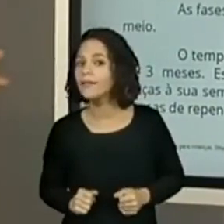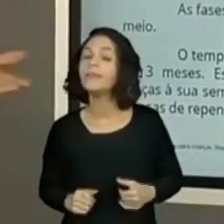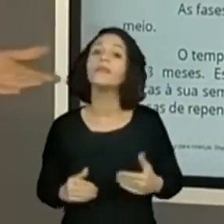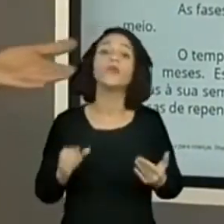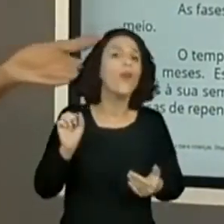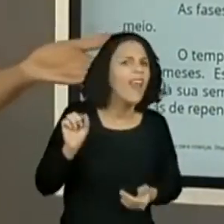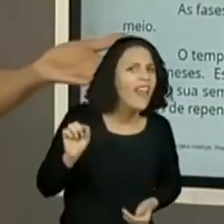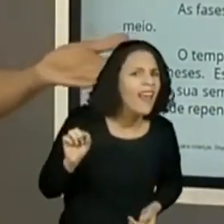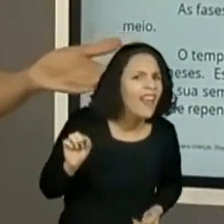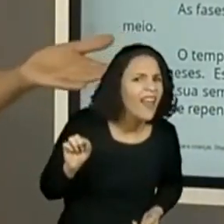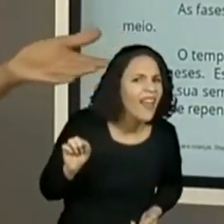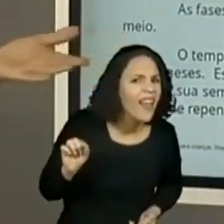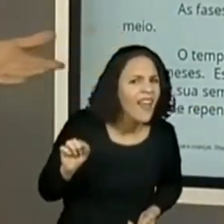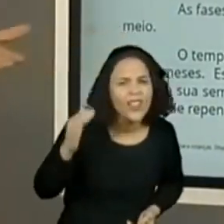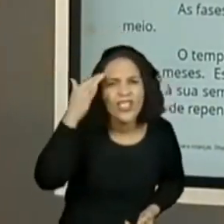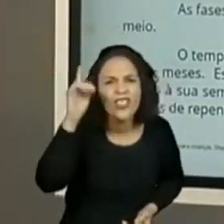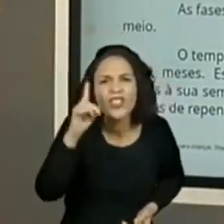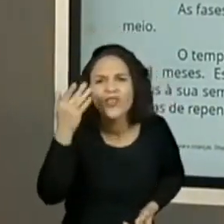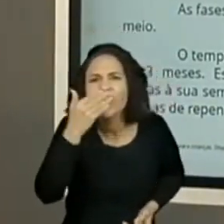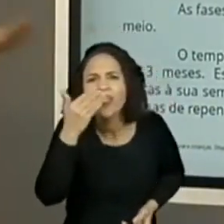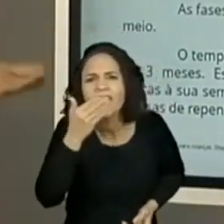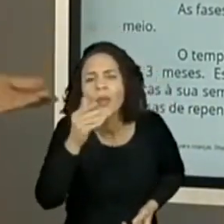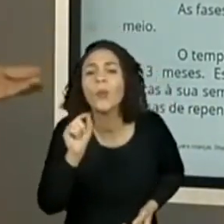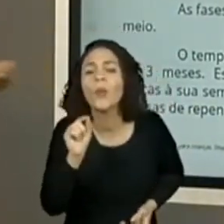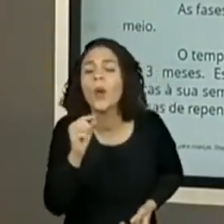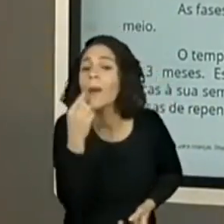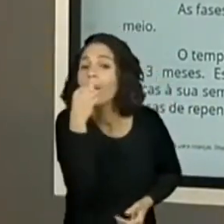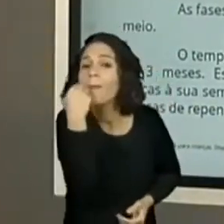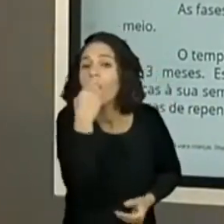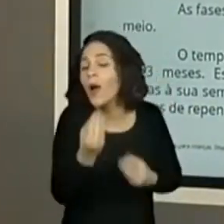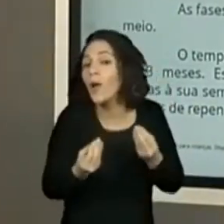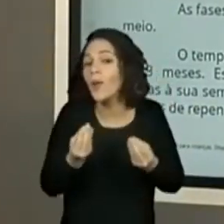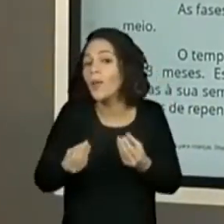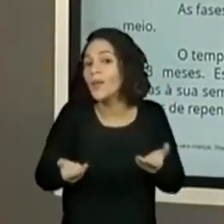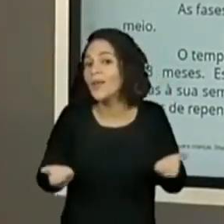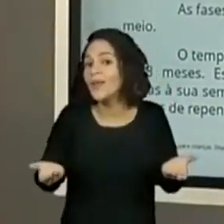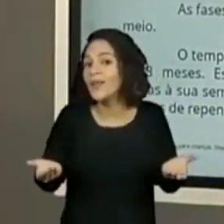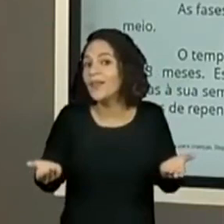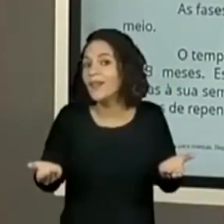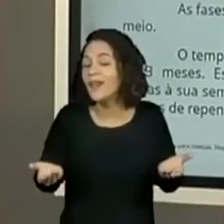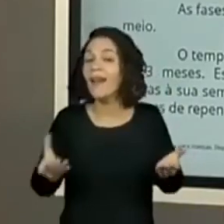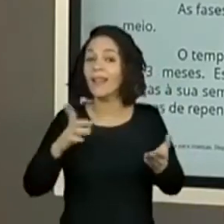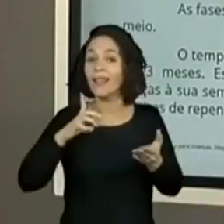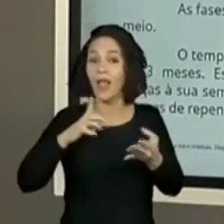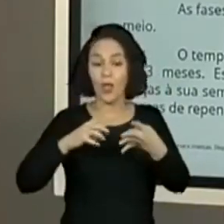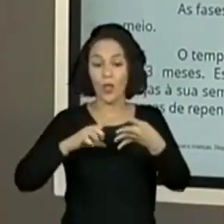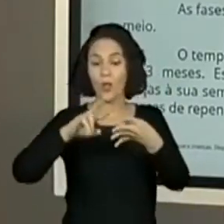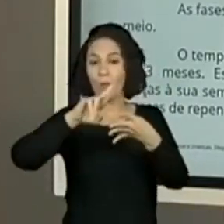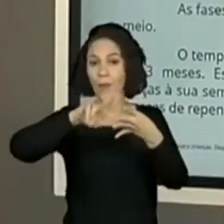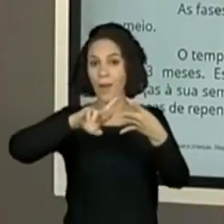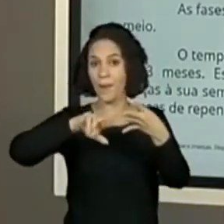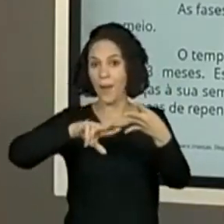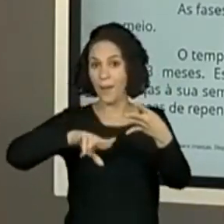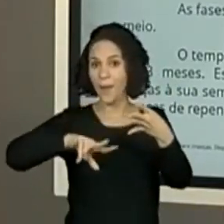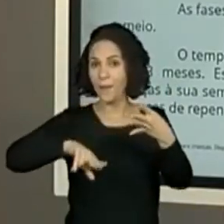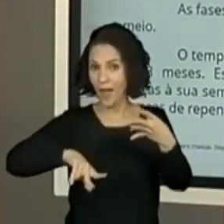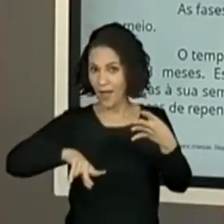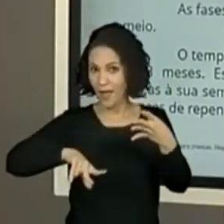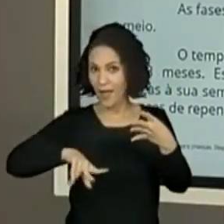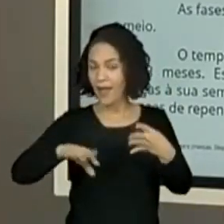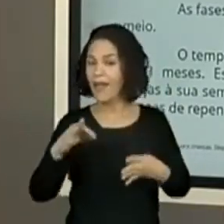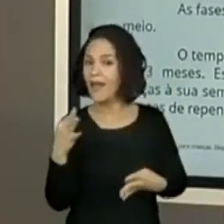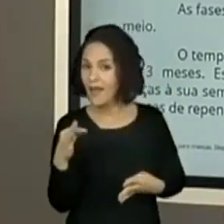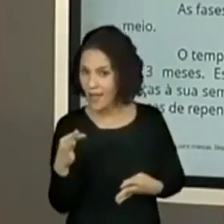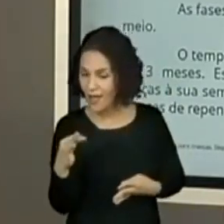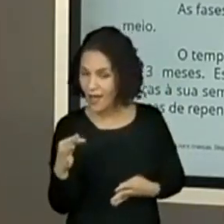Do quê? Como será a boca de uma borboleta? Lembram os tipos de boca que podem ter os insetos? Pode ter